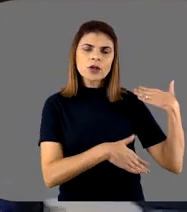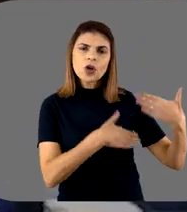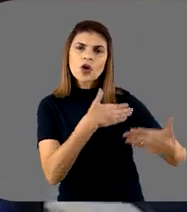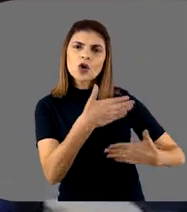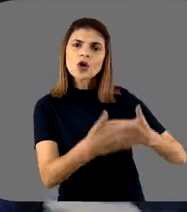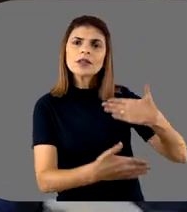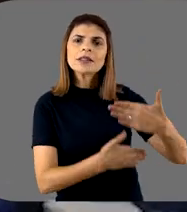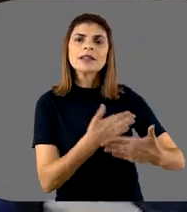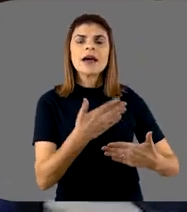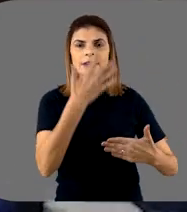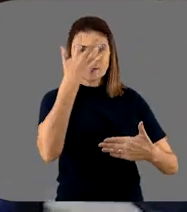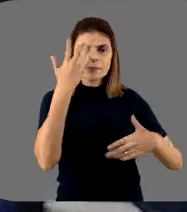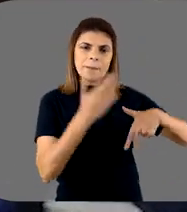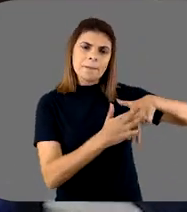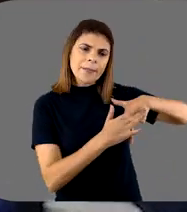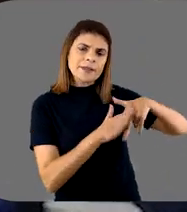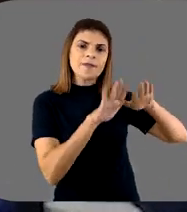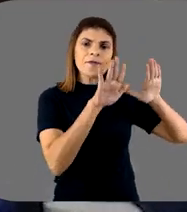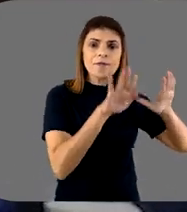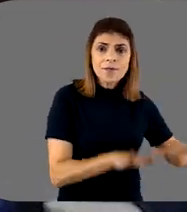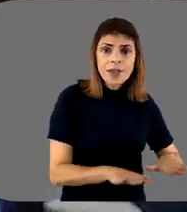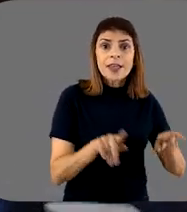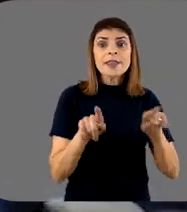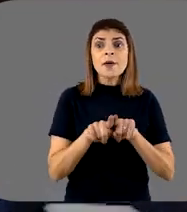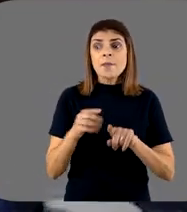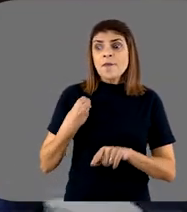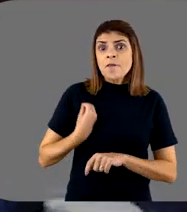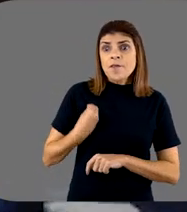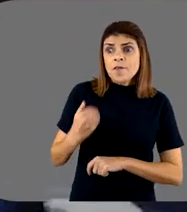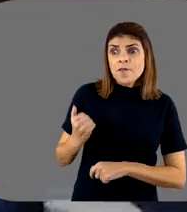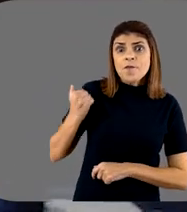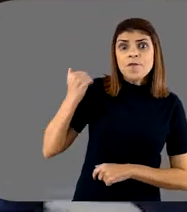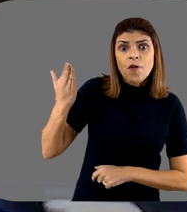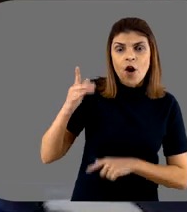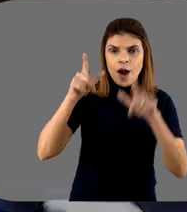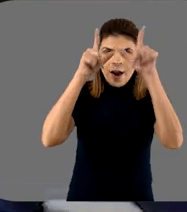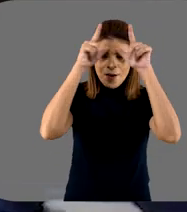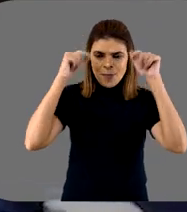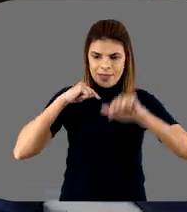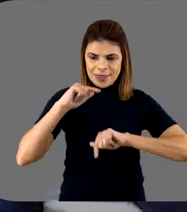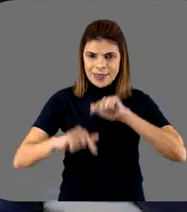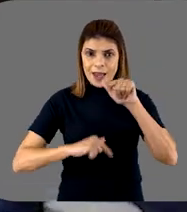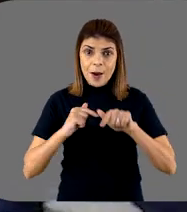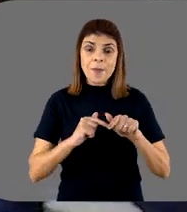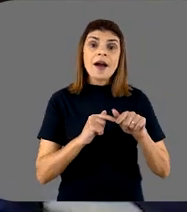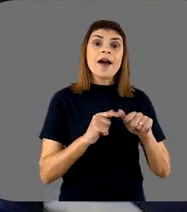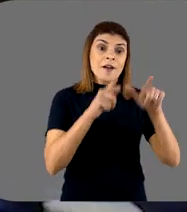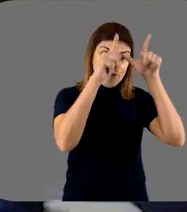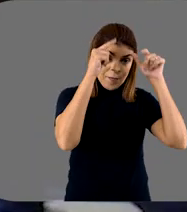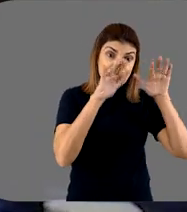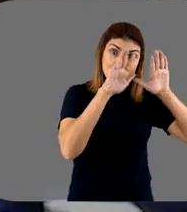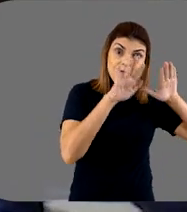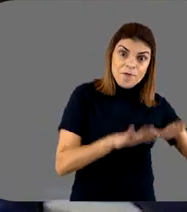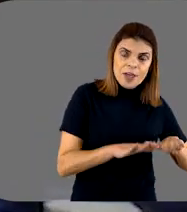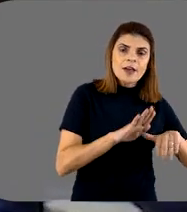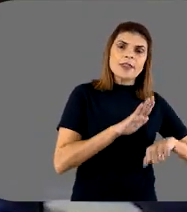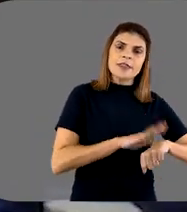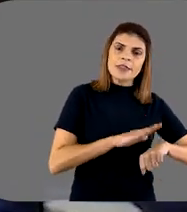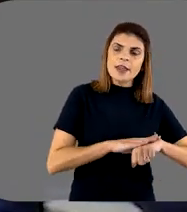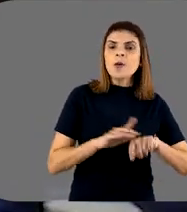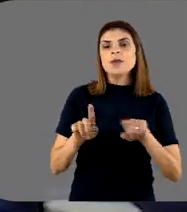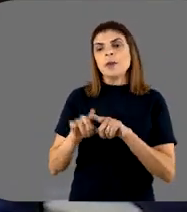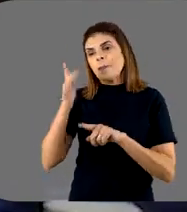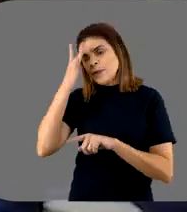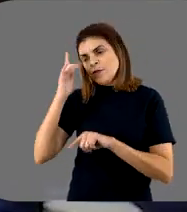processos de chegada de de vida lá fora da instituição para todos os colaboradores